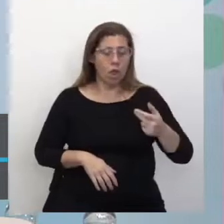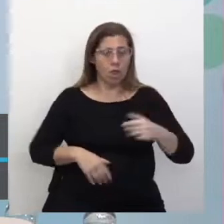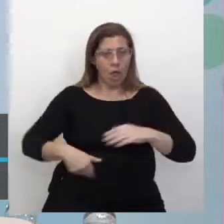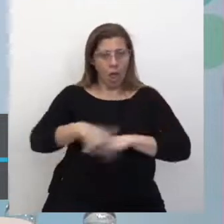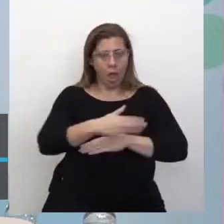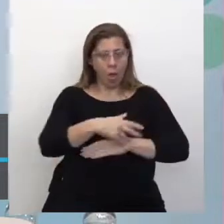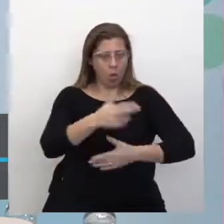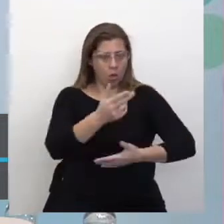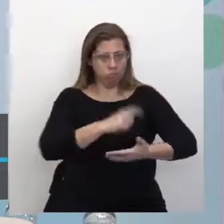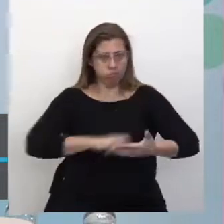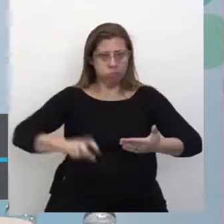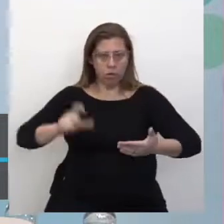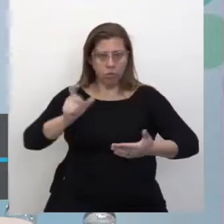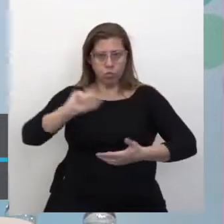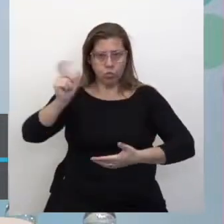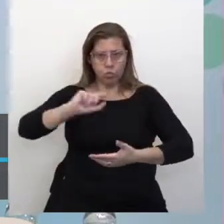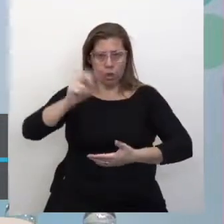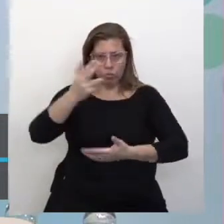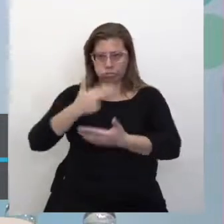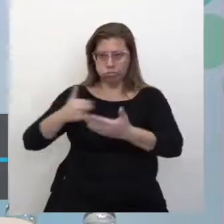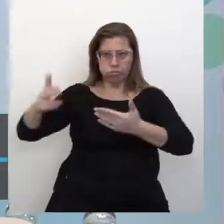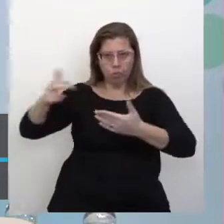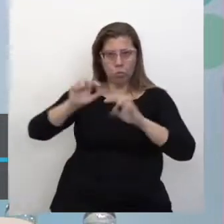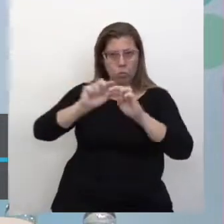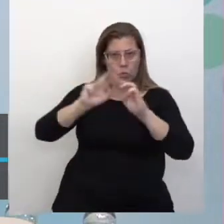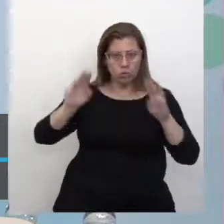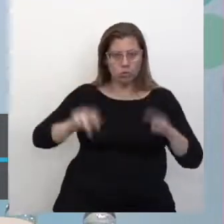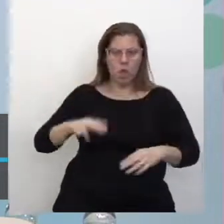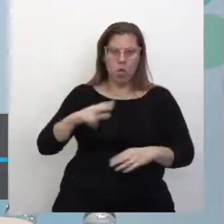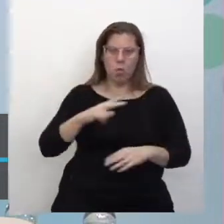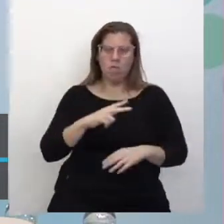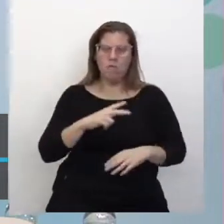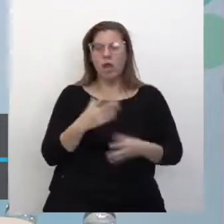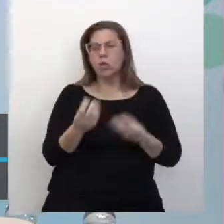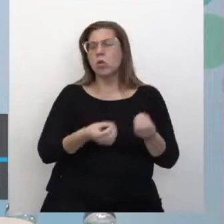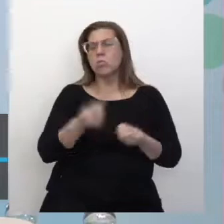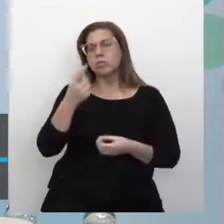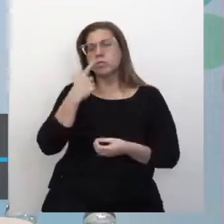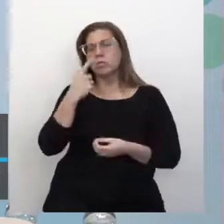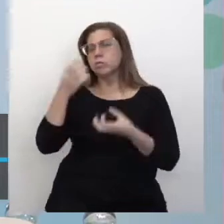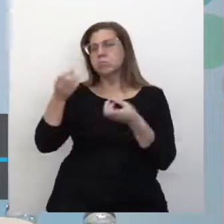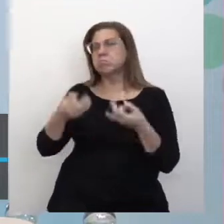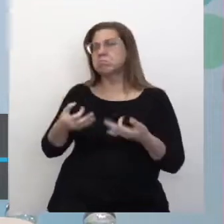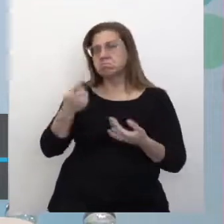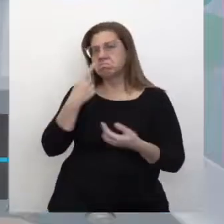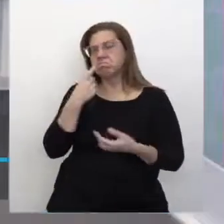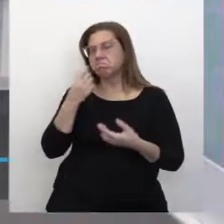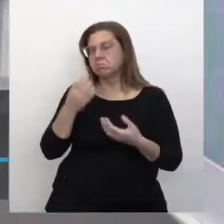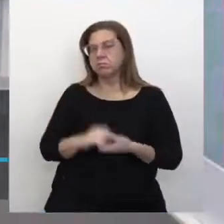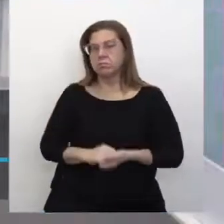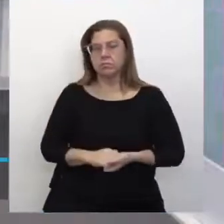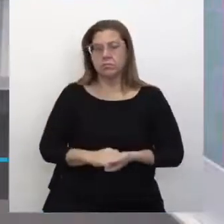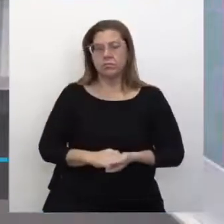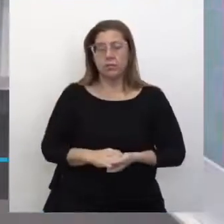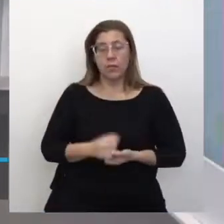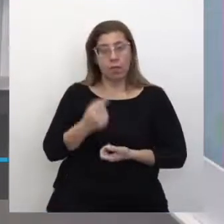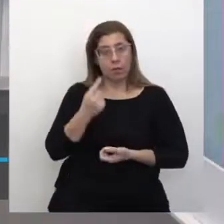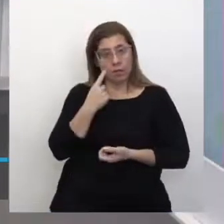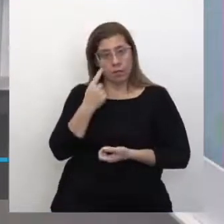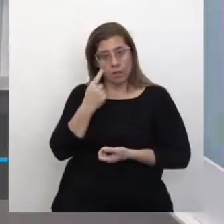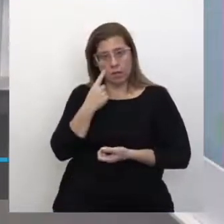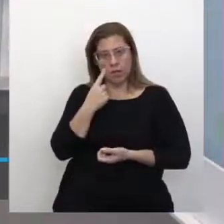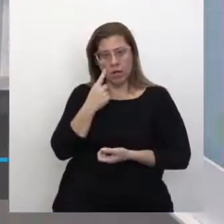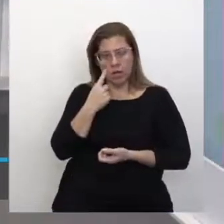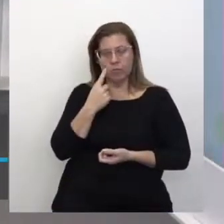e museu, espaço privado. Como que você vê essa questão aí, professora? Olha só, gente, muito